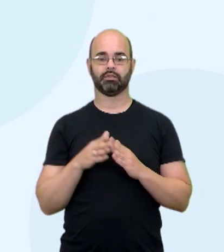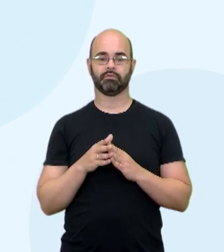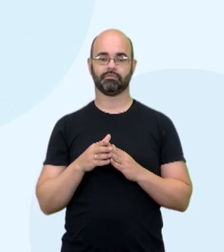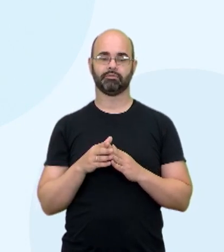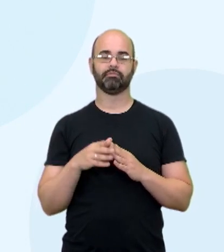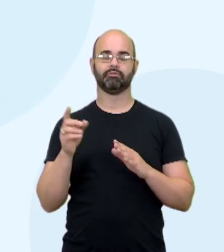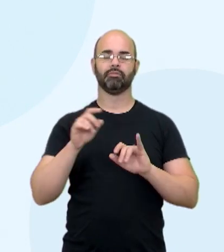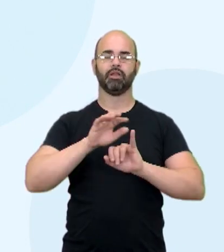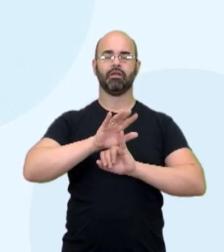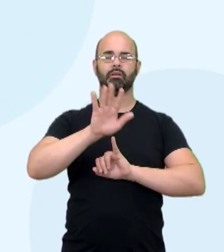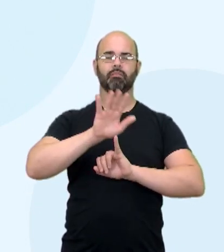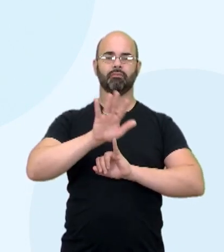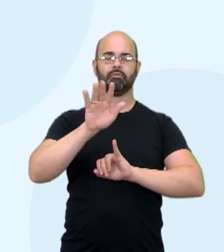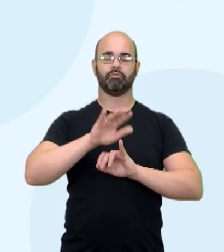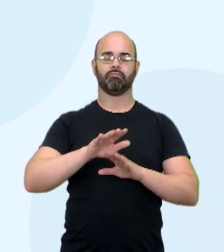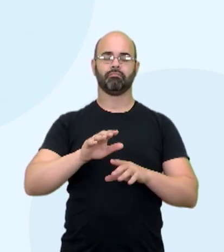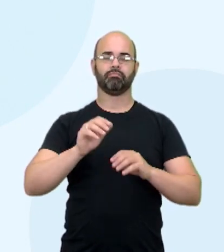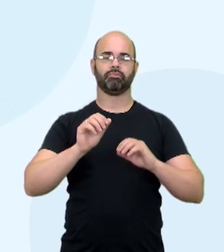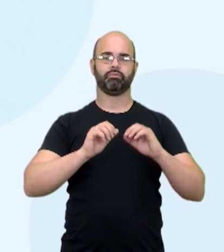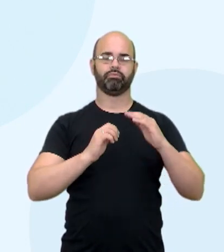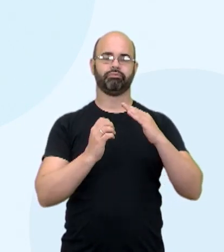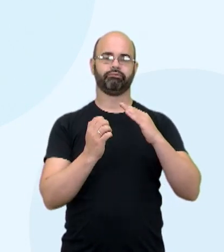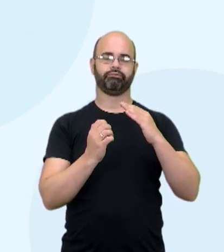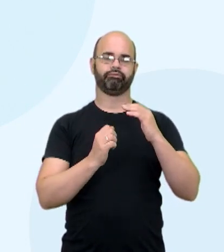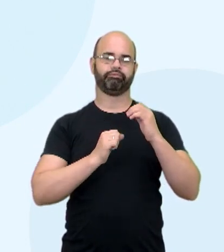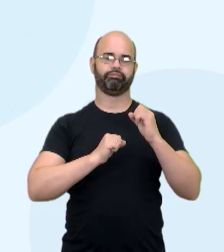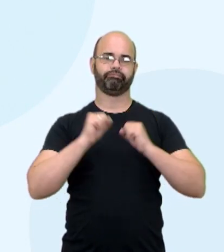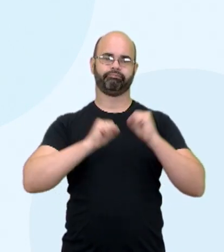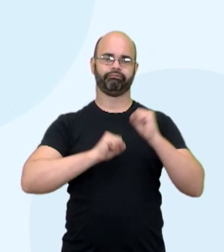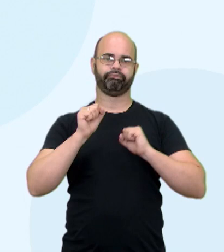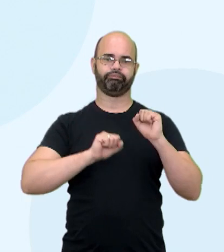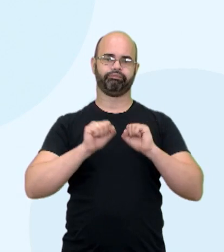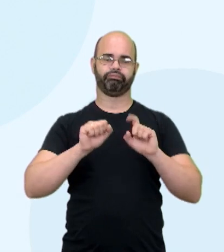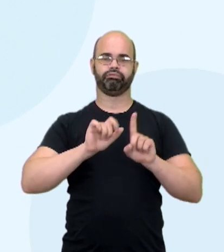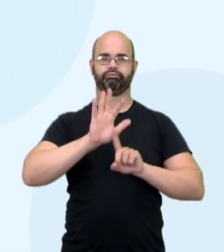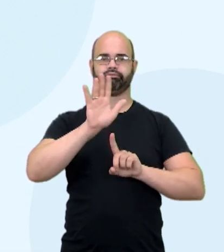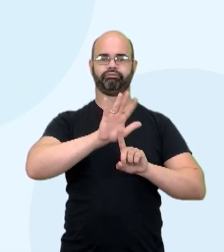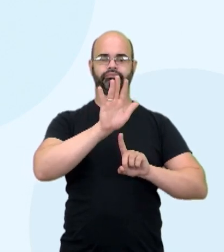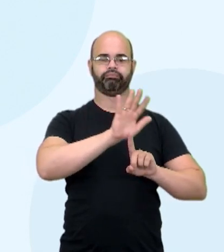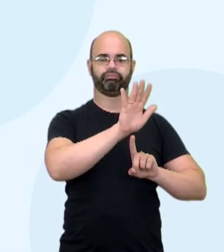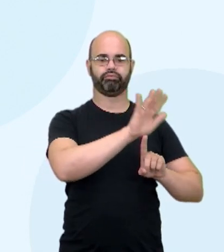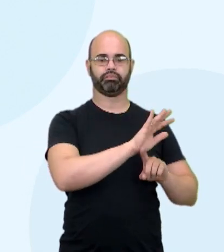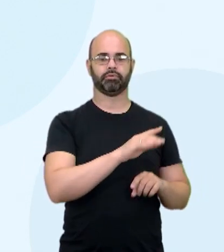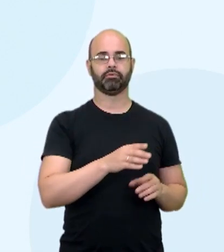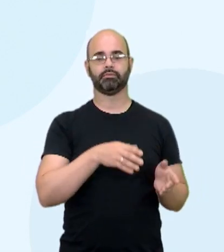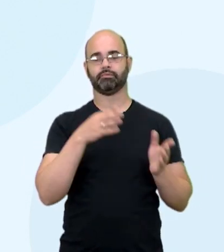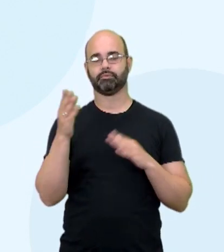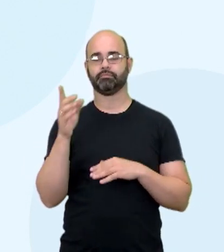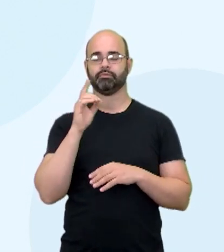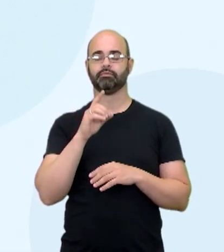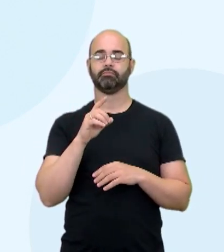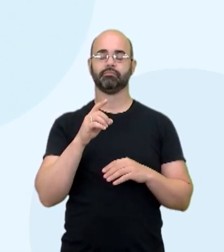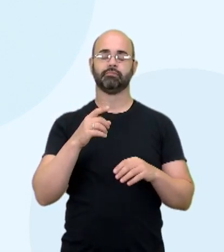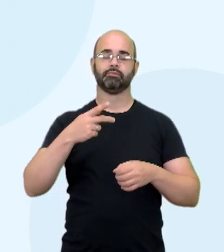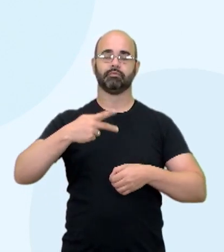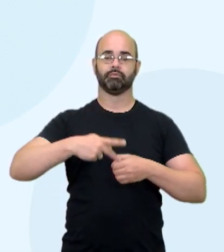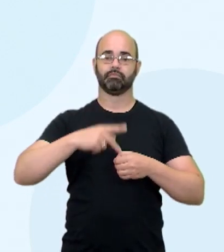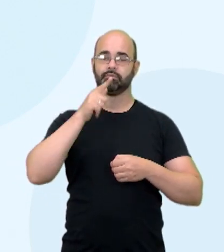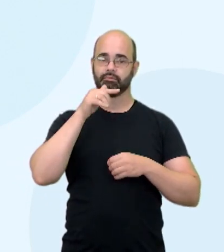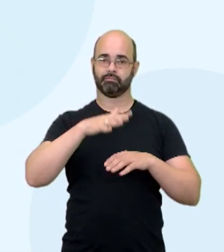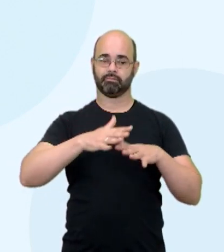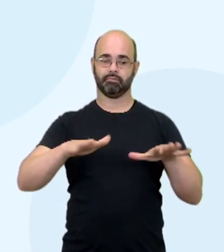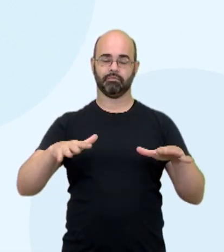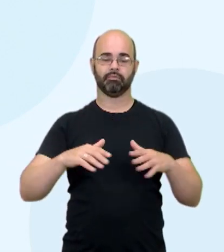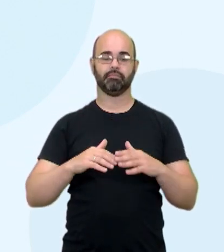as fumaças aí das fábricas, né, do lado direito aí nós temos aí a extração de petróleo no mar, né, nós temos